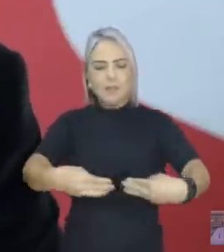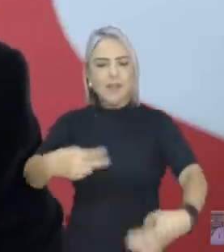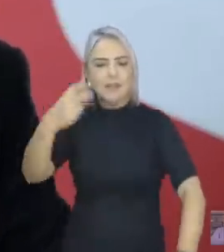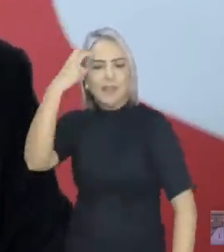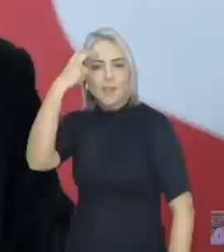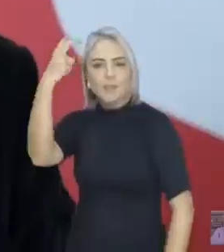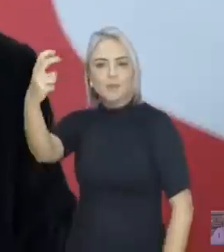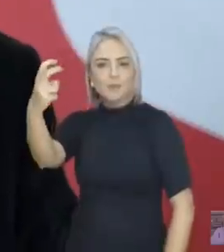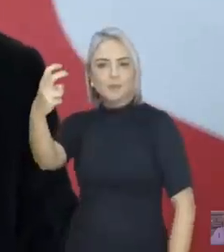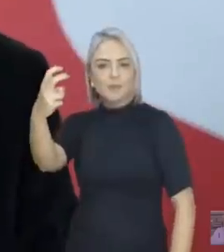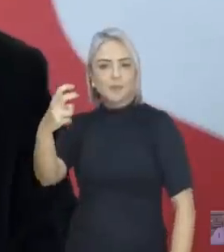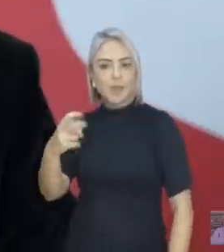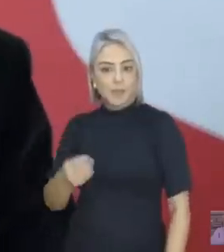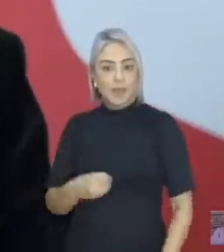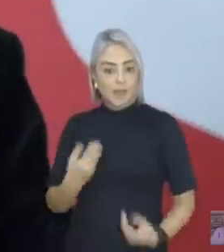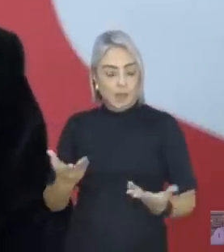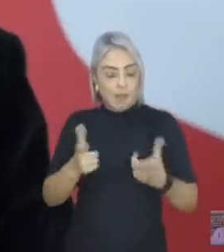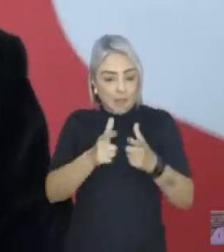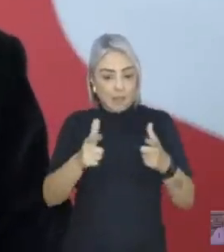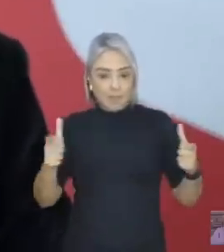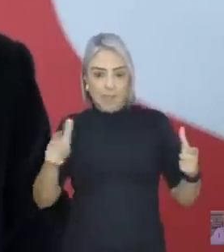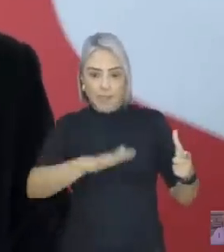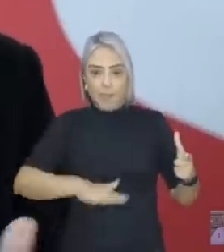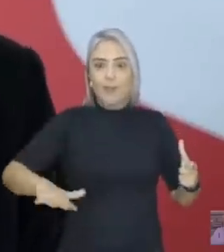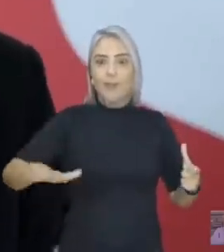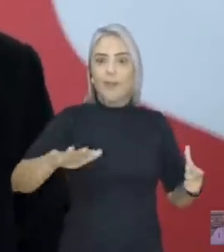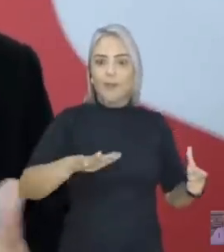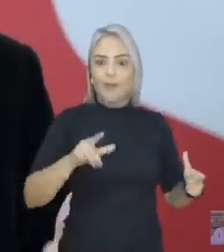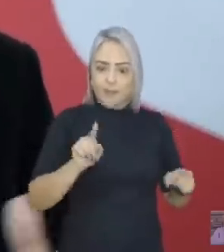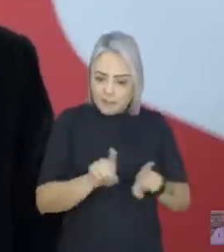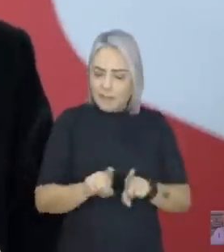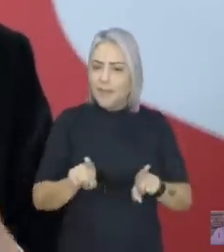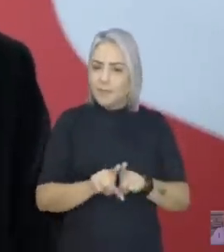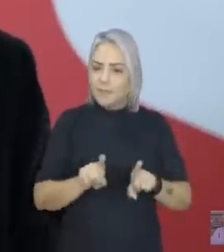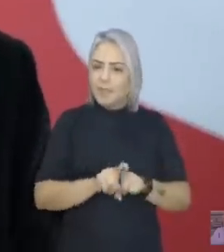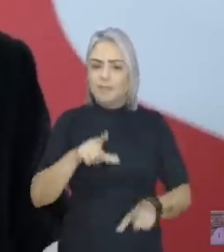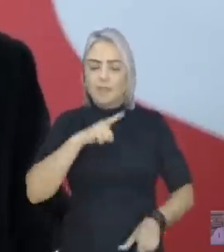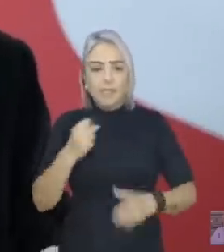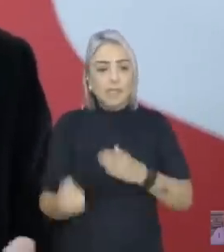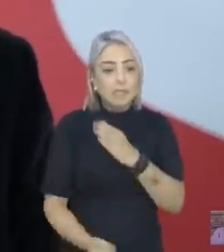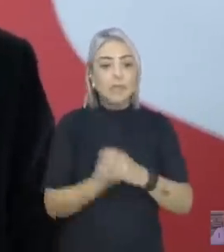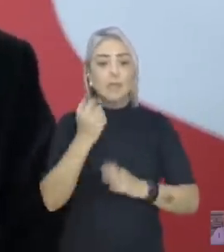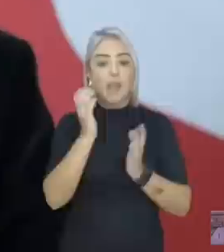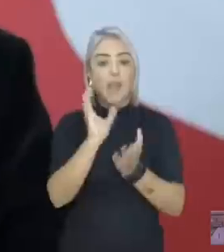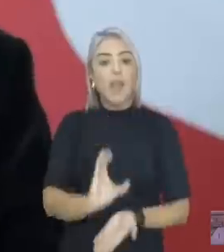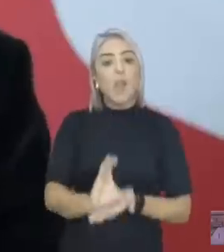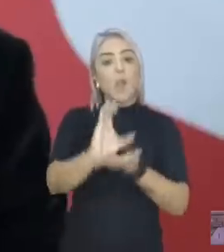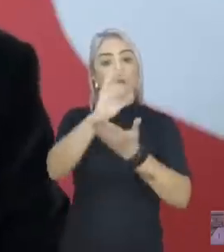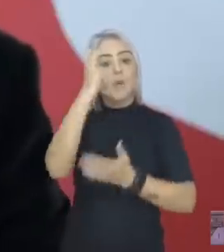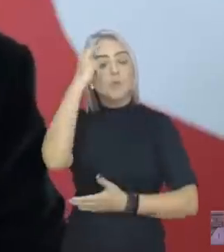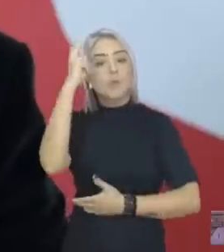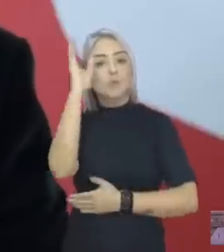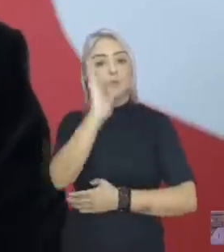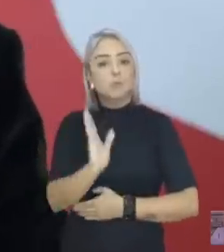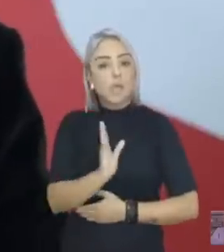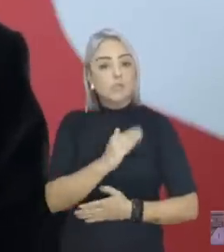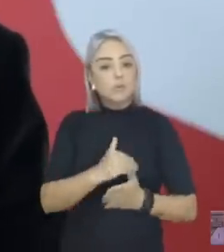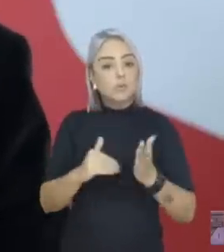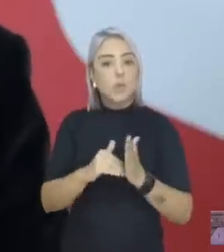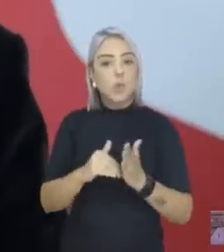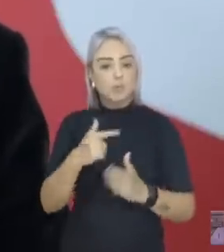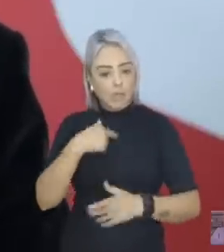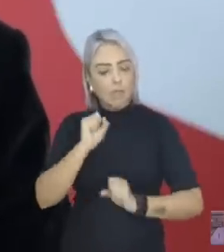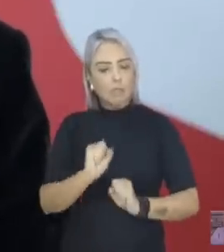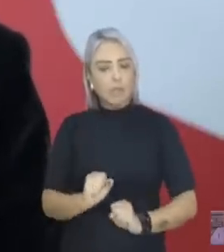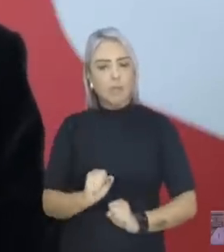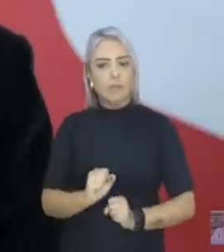sua dimensão maior, como a gente vai ter que criar comitês de cultura no Brasil inteiro para que a gente não seja dominado pela